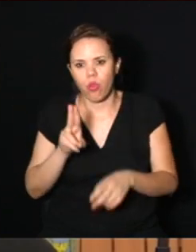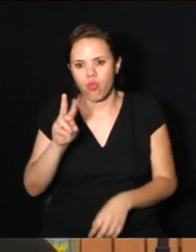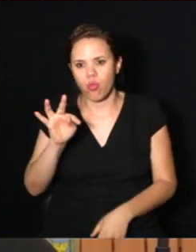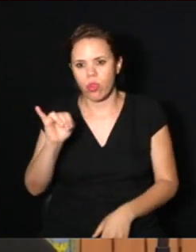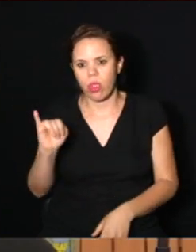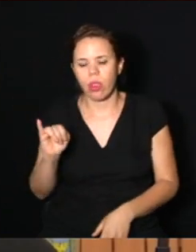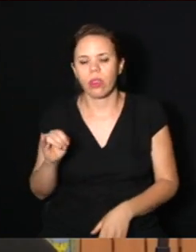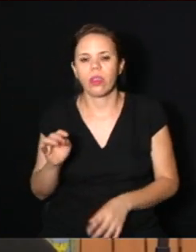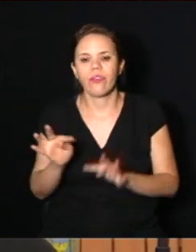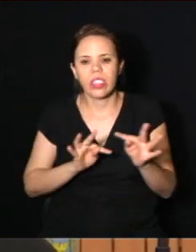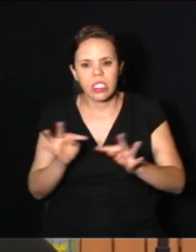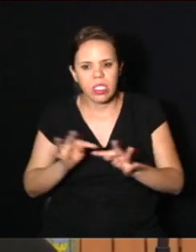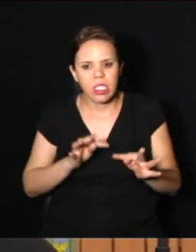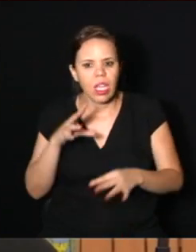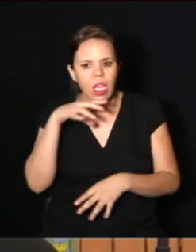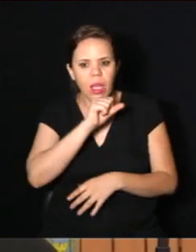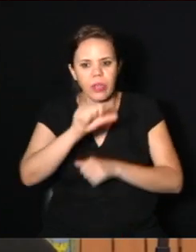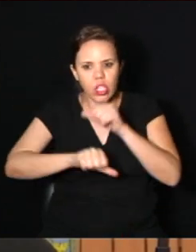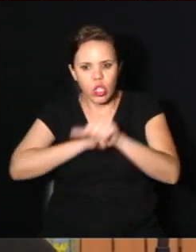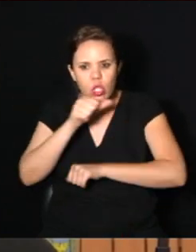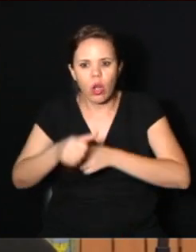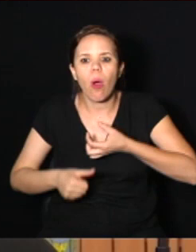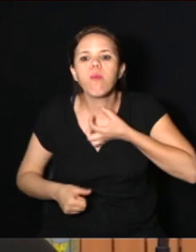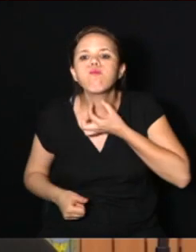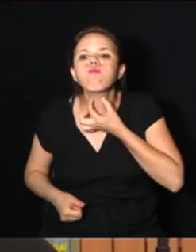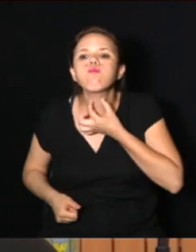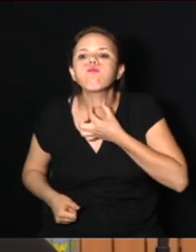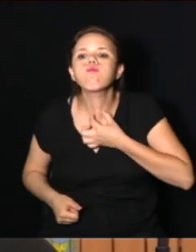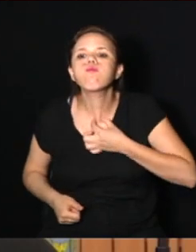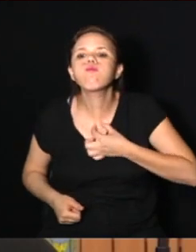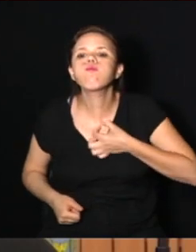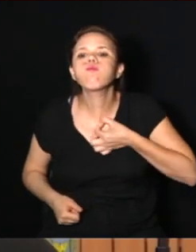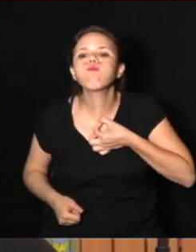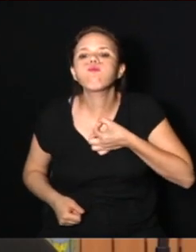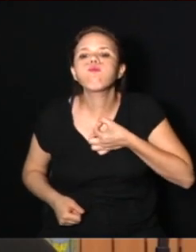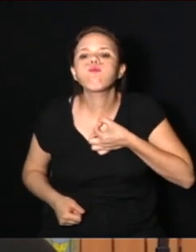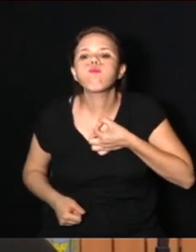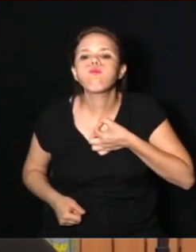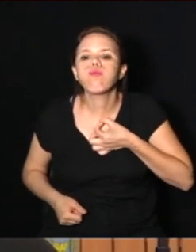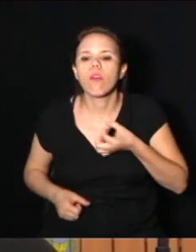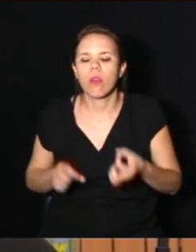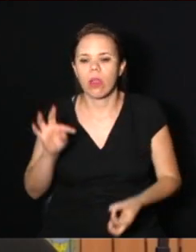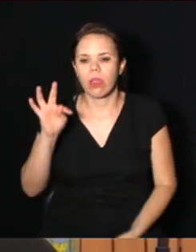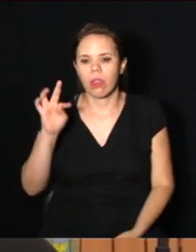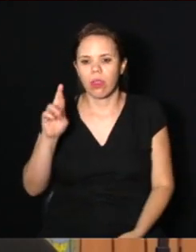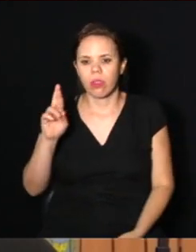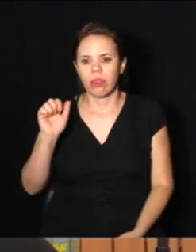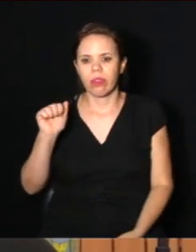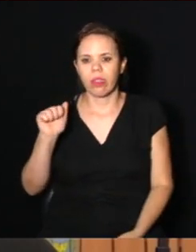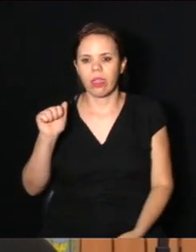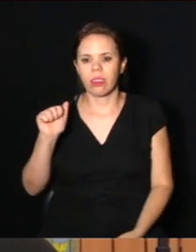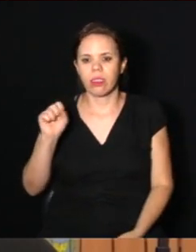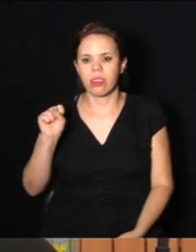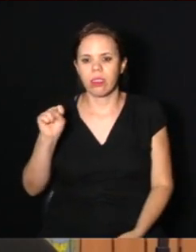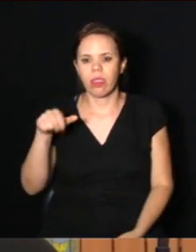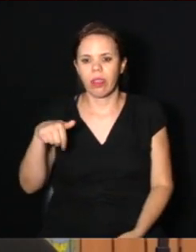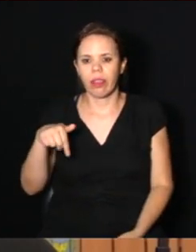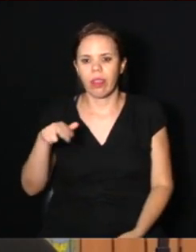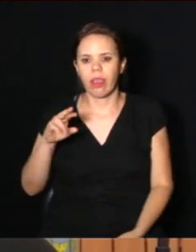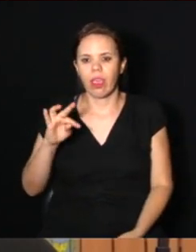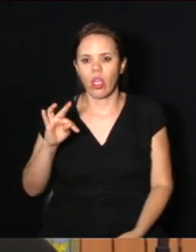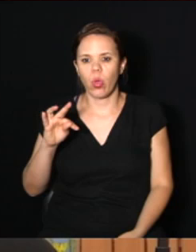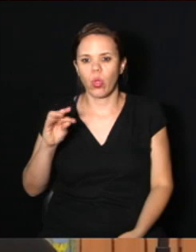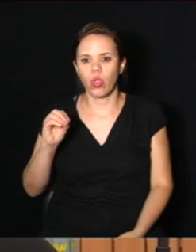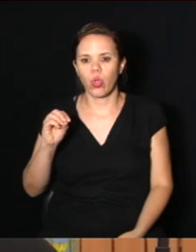que seja feita essa troca da cânula. Muito bem, ele está internado. Para a